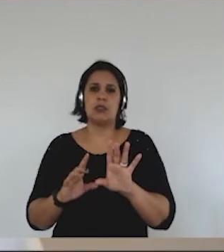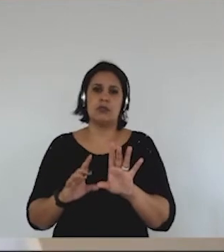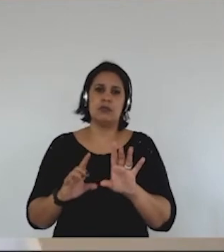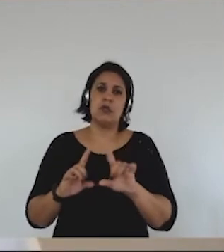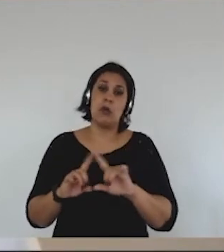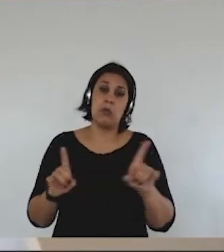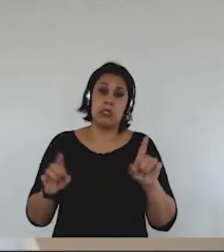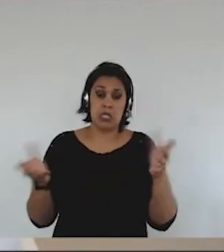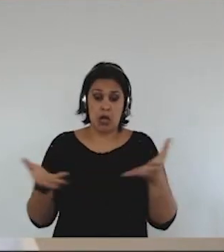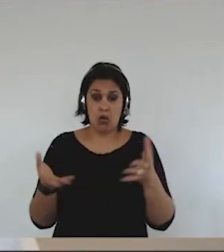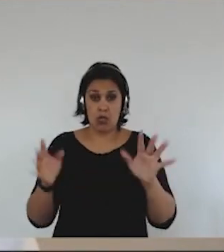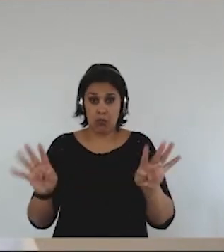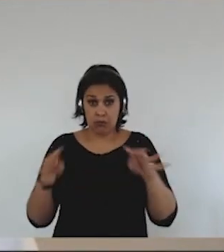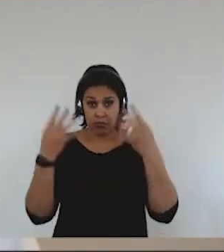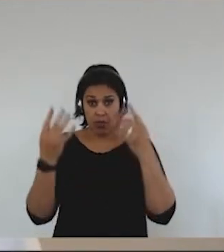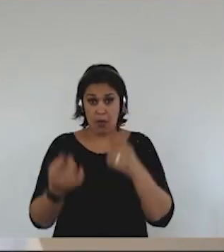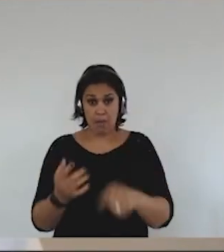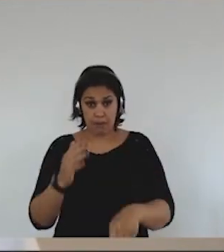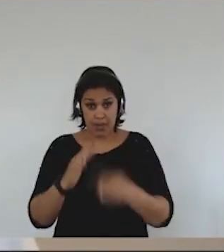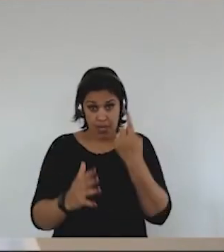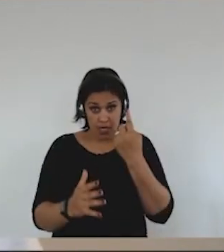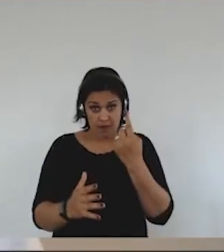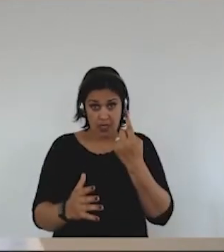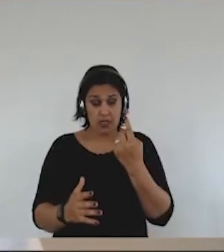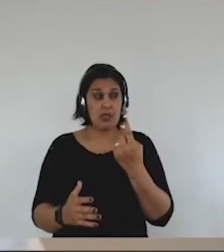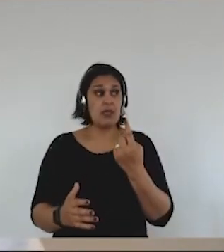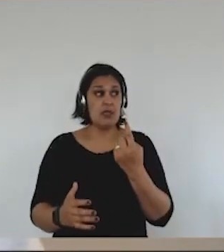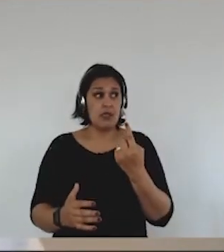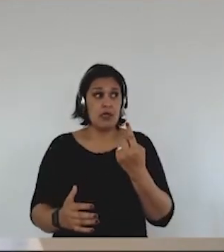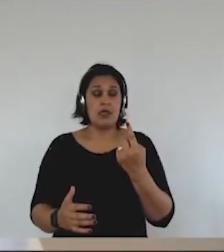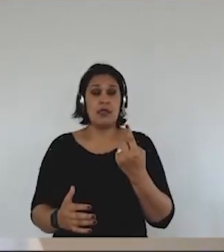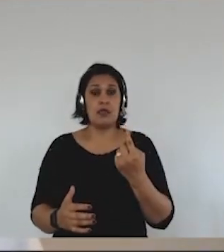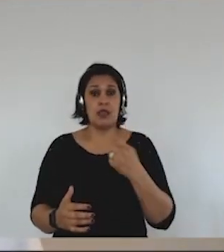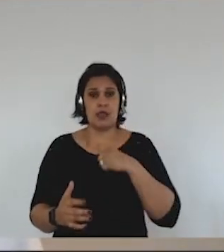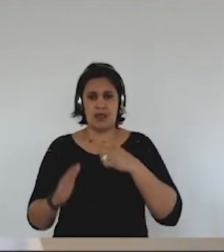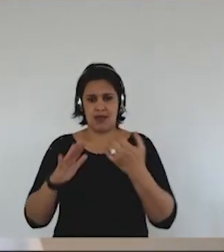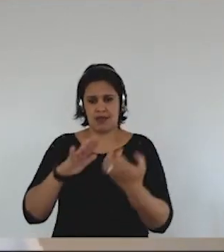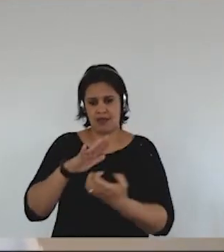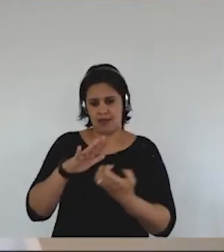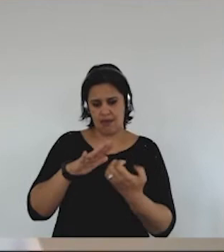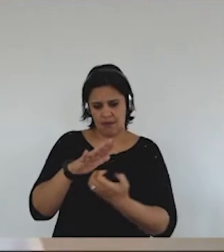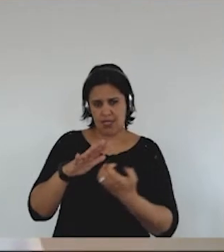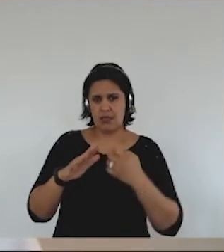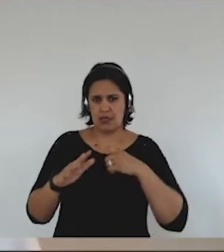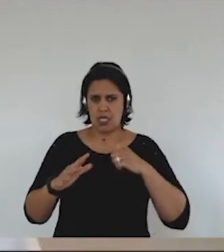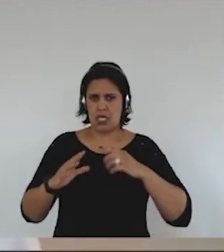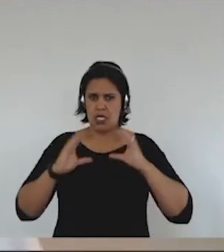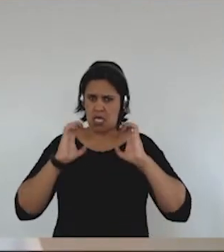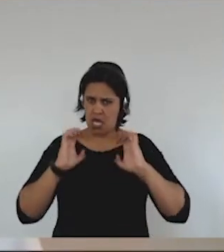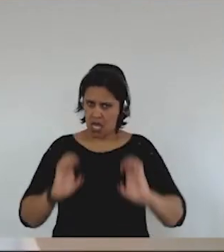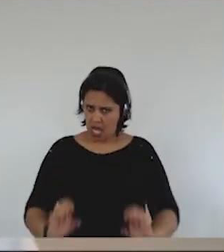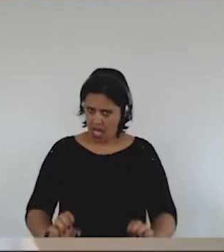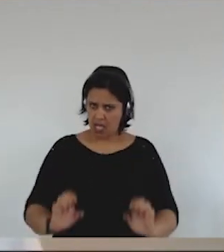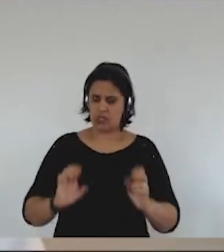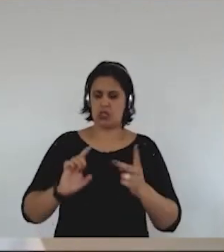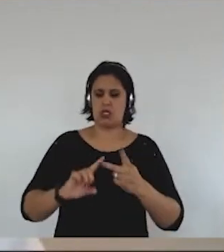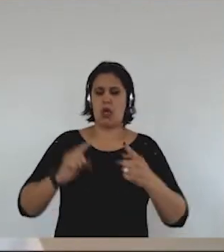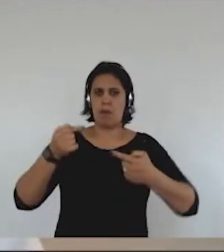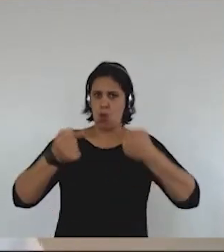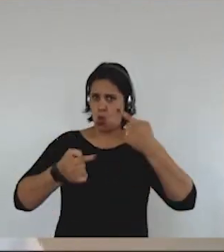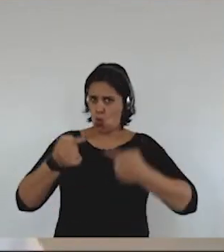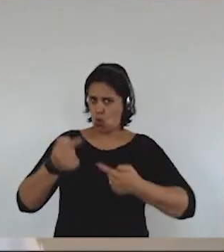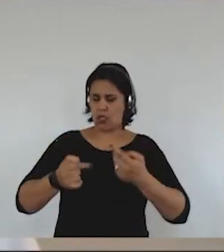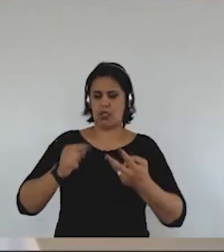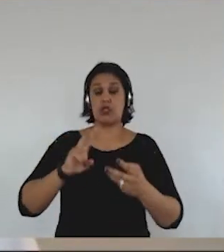está tendo contato agora com o tema pela primeira vez, as empresas têm um código de ética, têm políticas que vão dizer quais